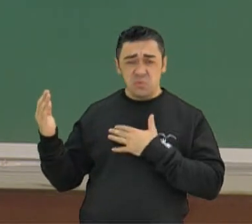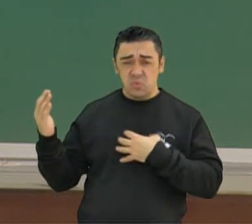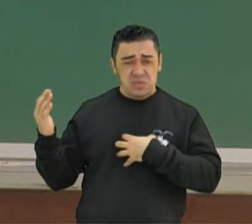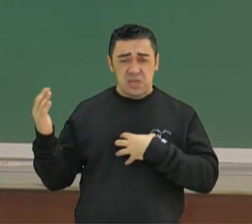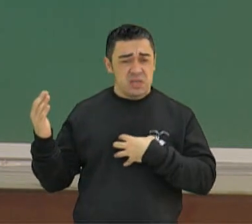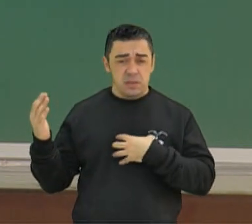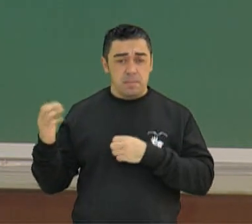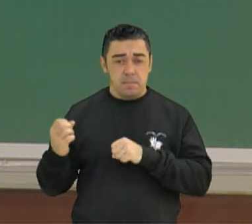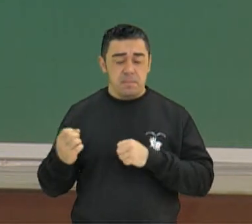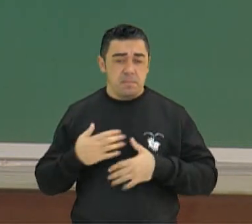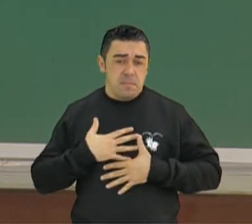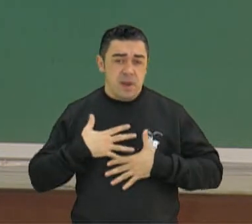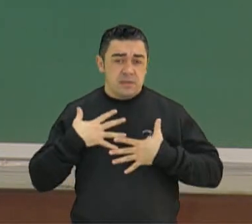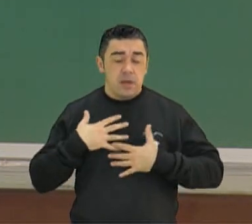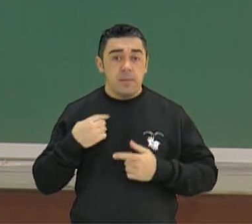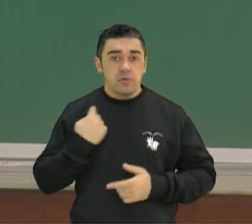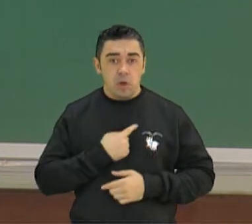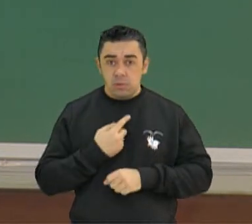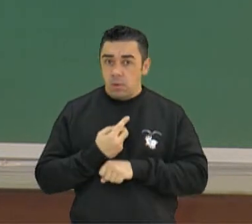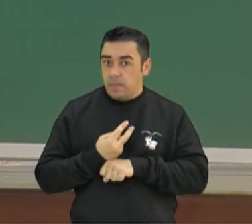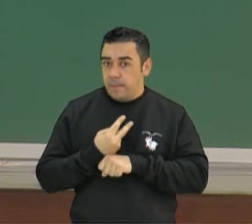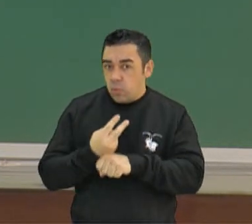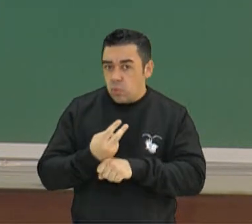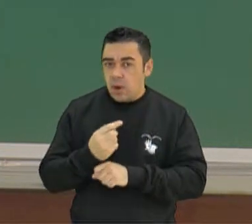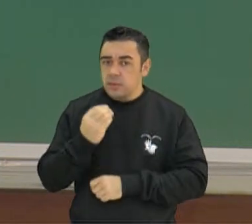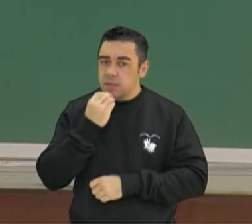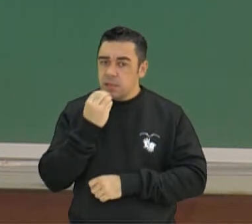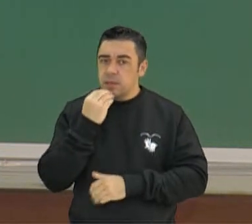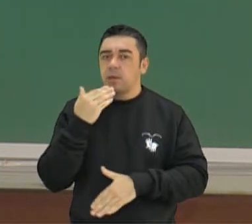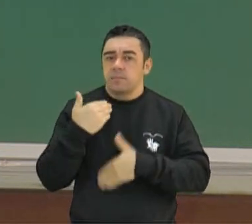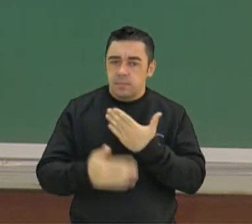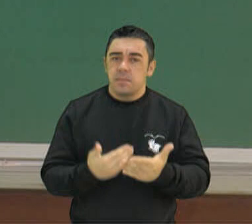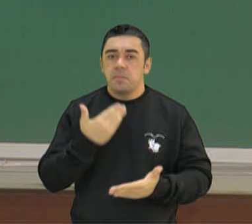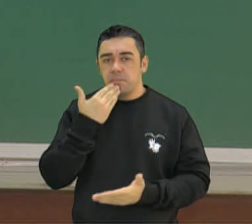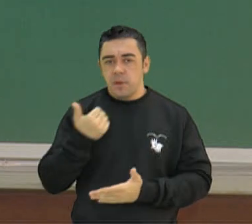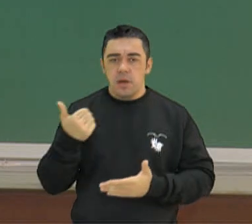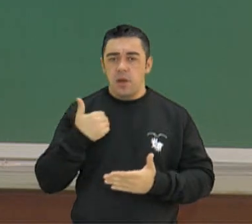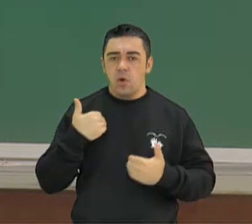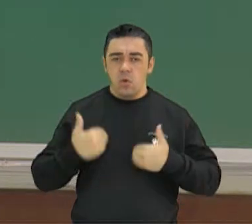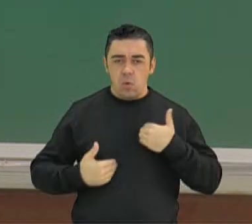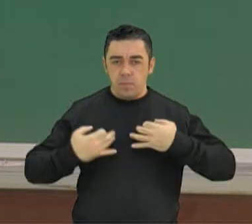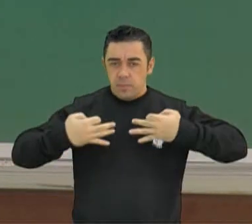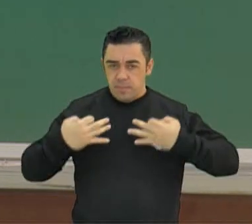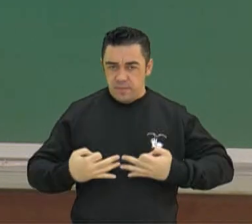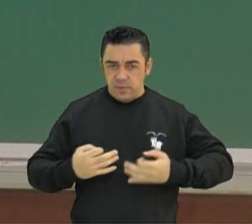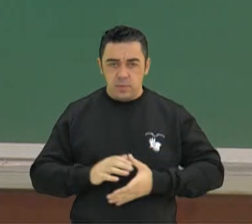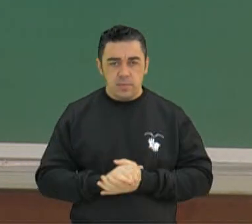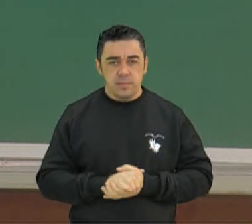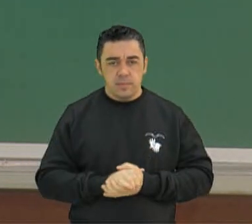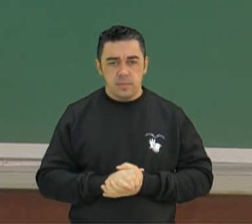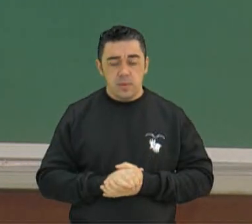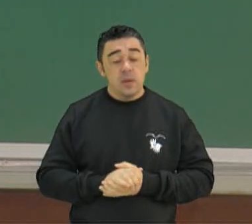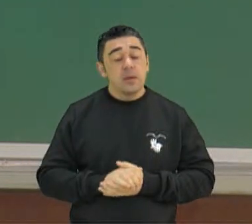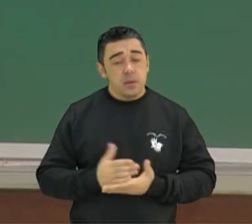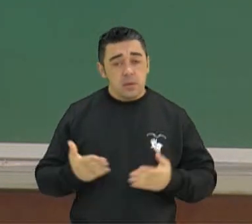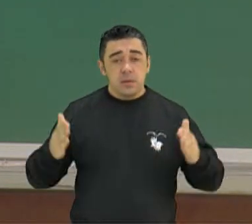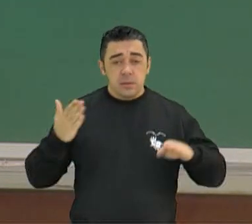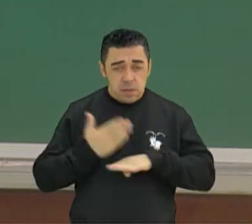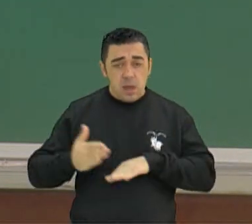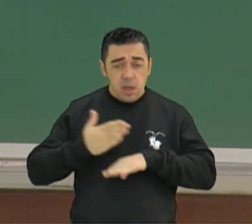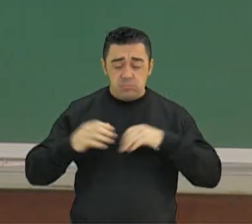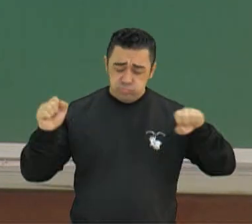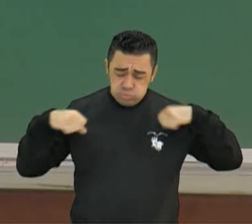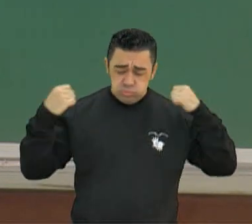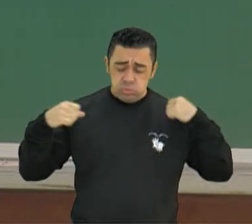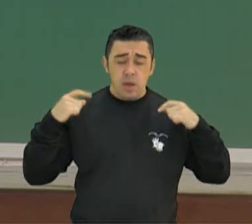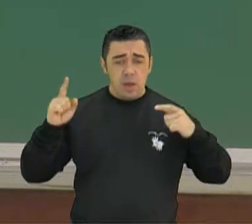forma, busquemos meios para alcançar aquele corpo ideal. E a atividade física é um caminho possível para a